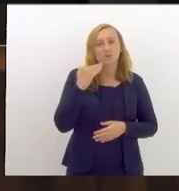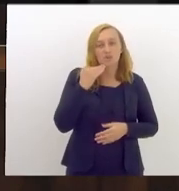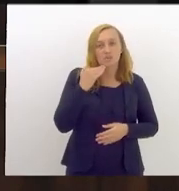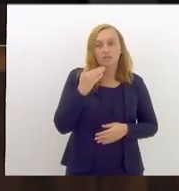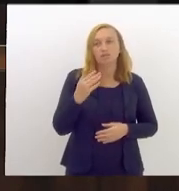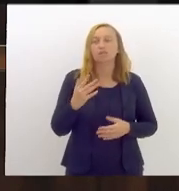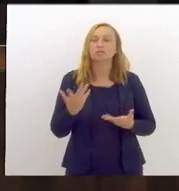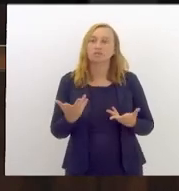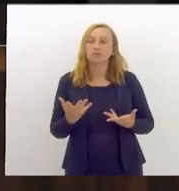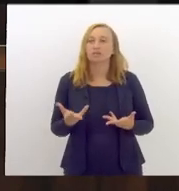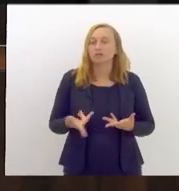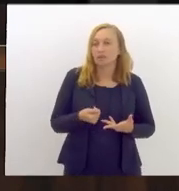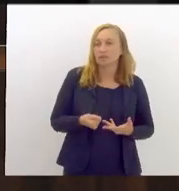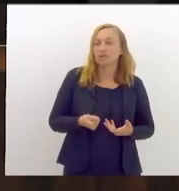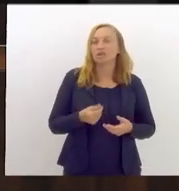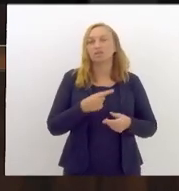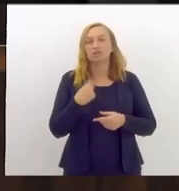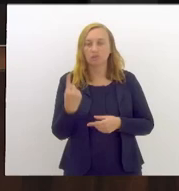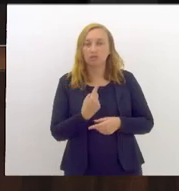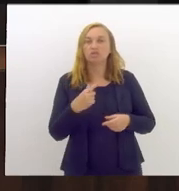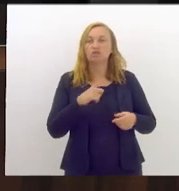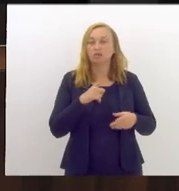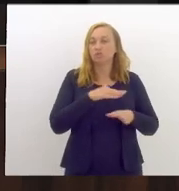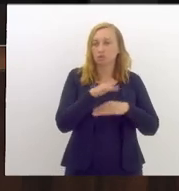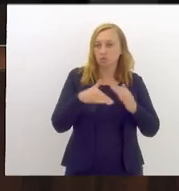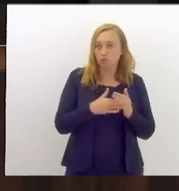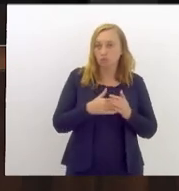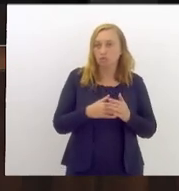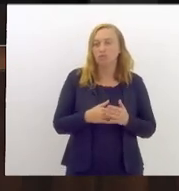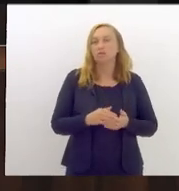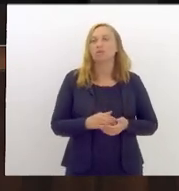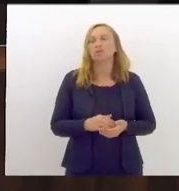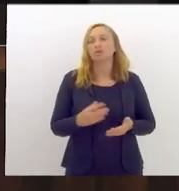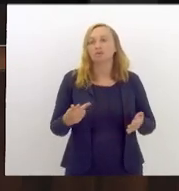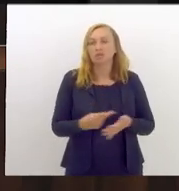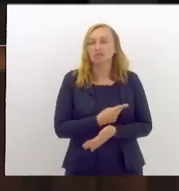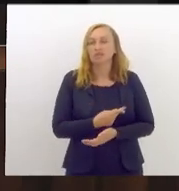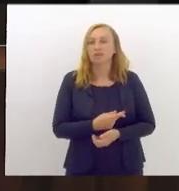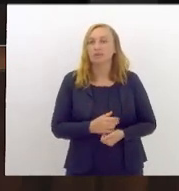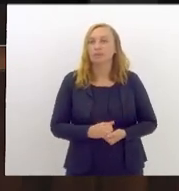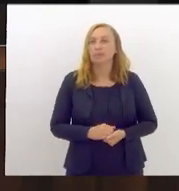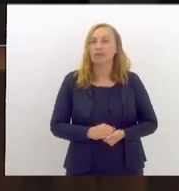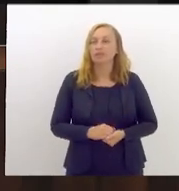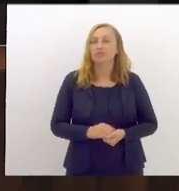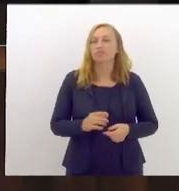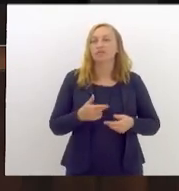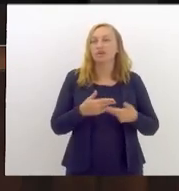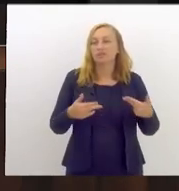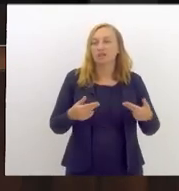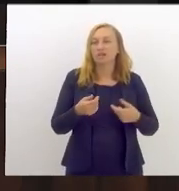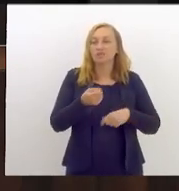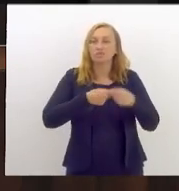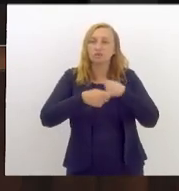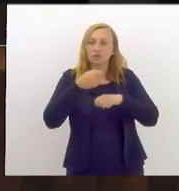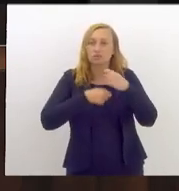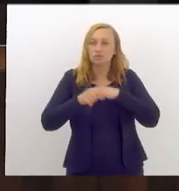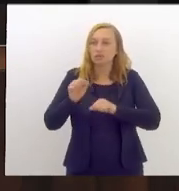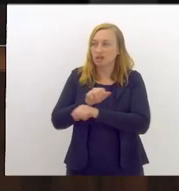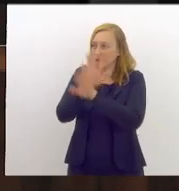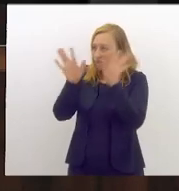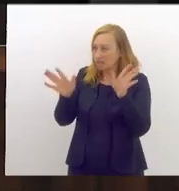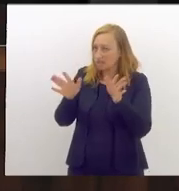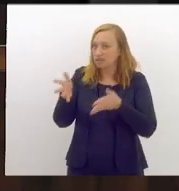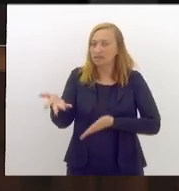Todos nós temos virtudes defeitos né por uma coisa que virá muita economia muita transparência